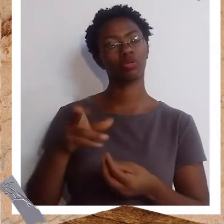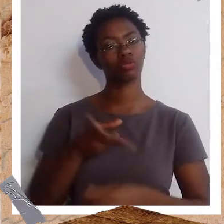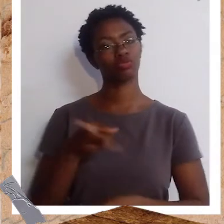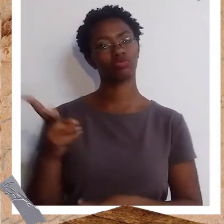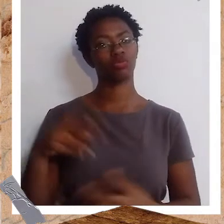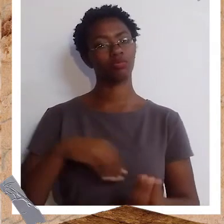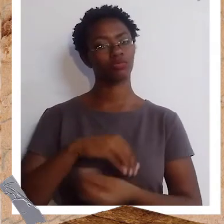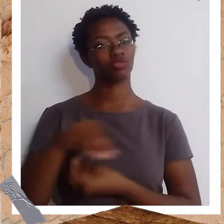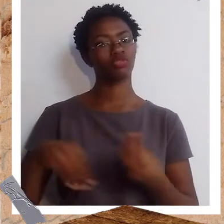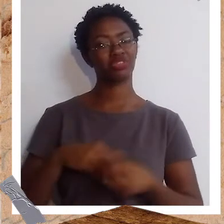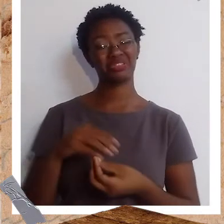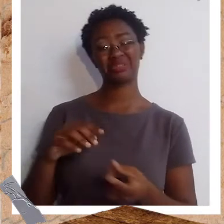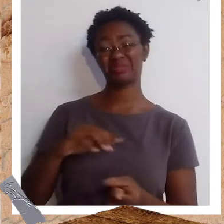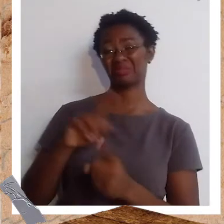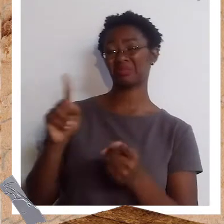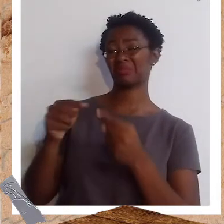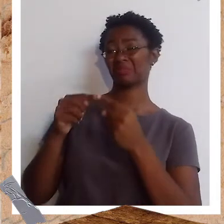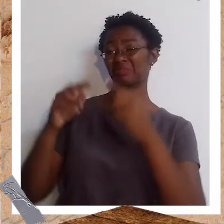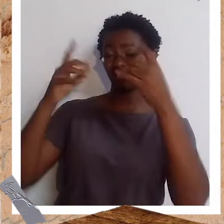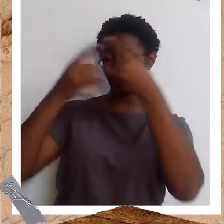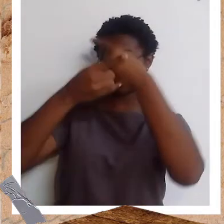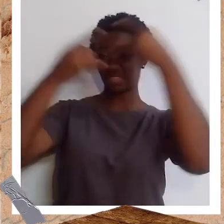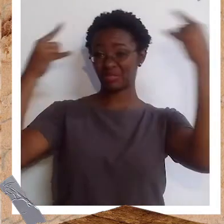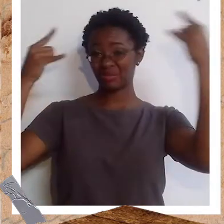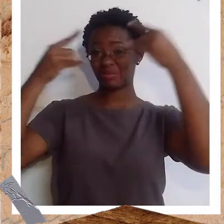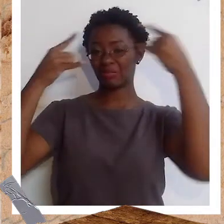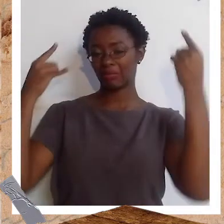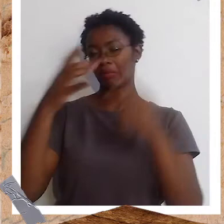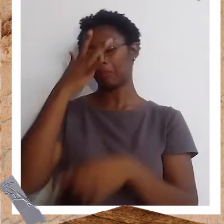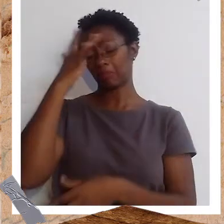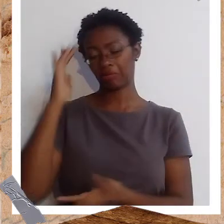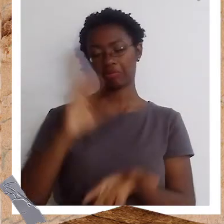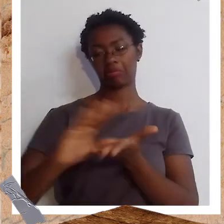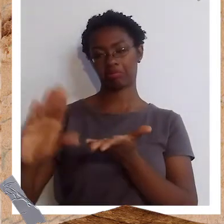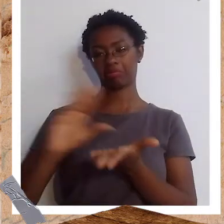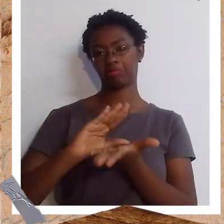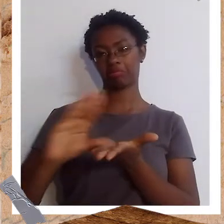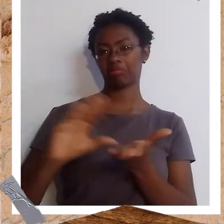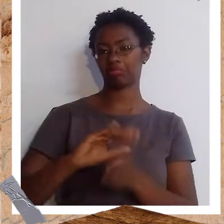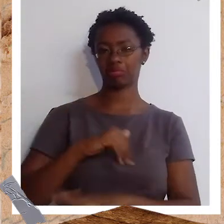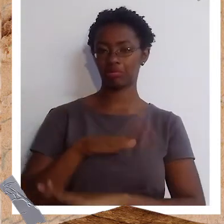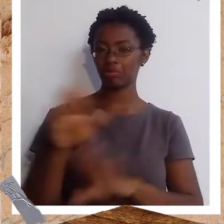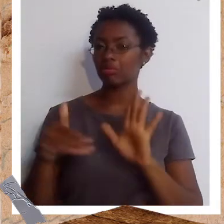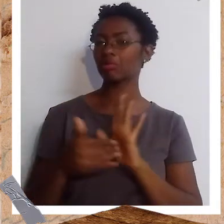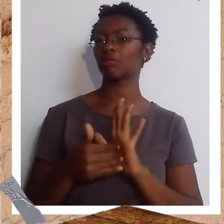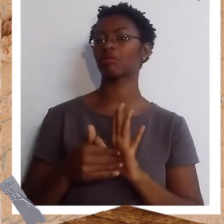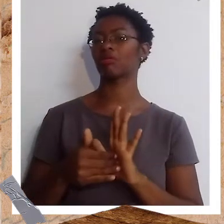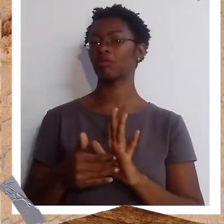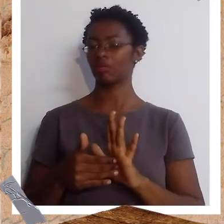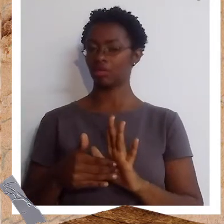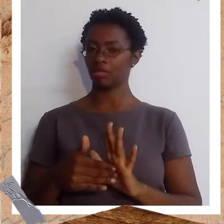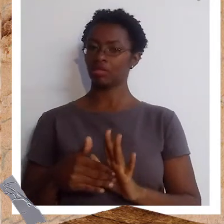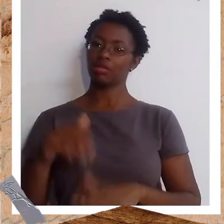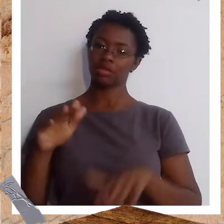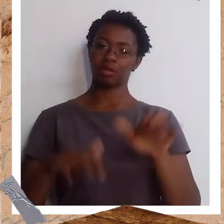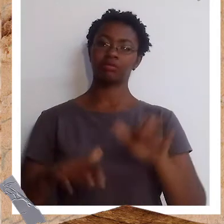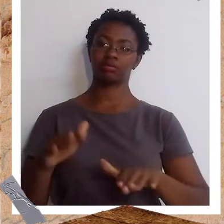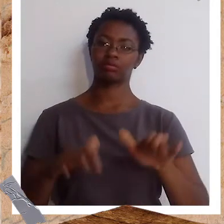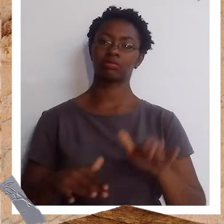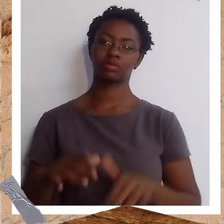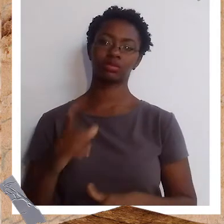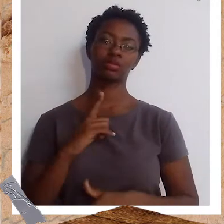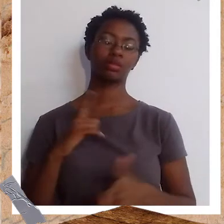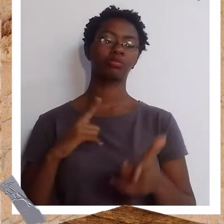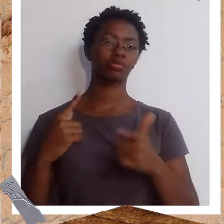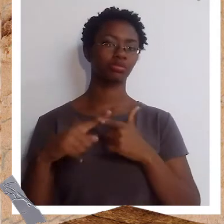todas as garras do capitalismo, dos patrocinadores, isso tudo pode né, gerar realmente,